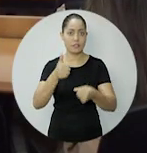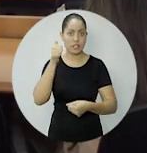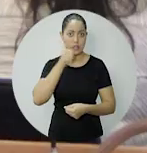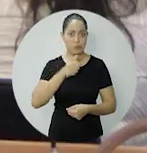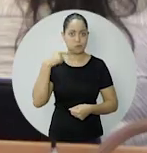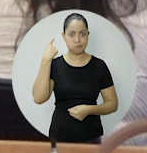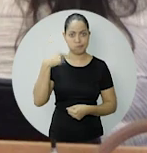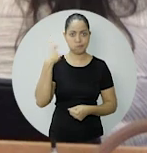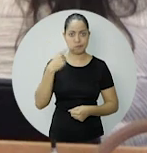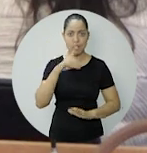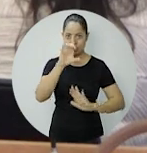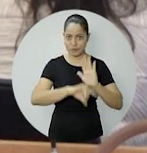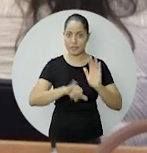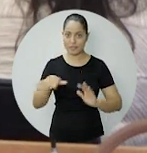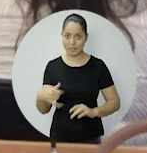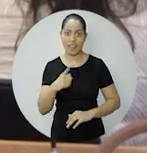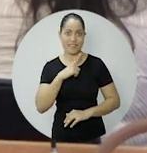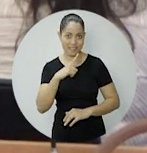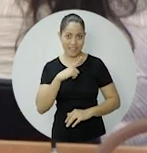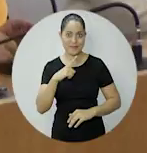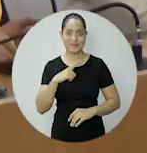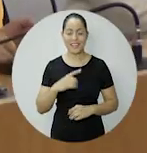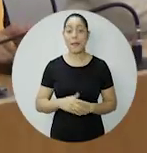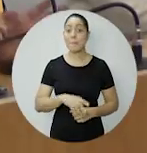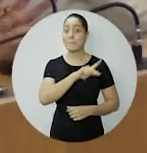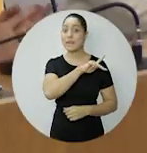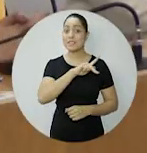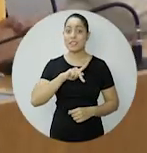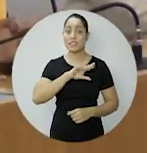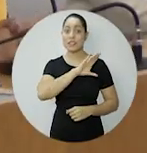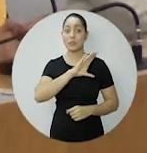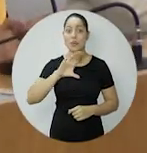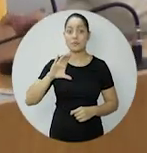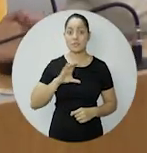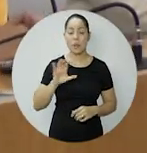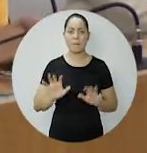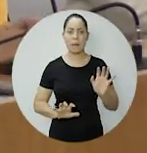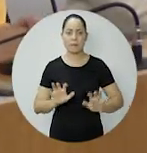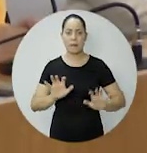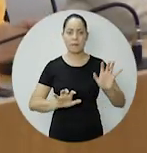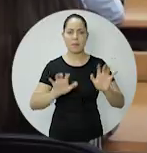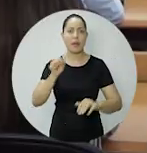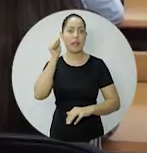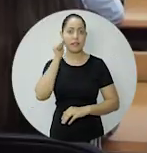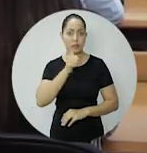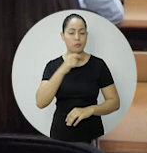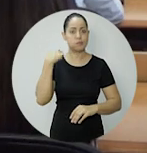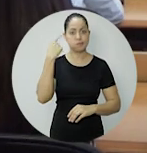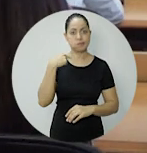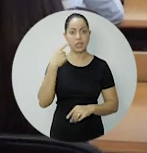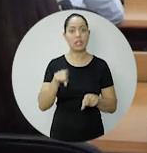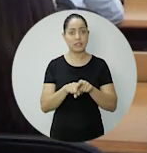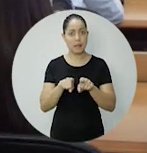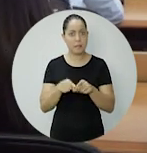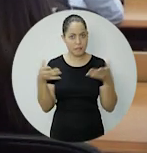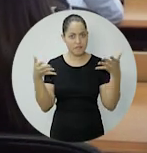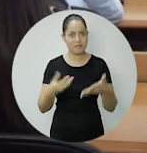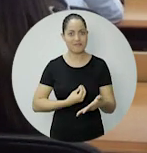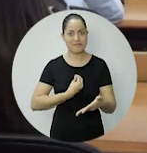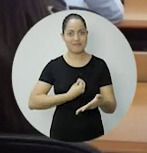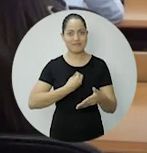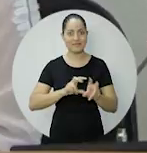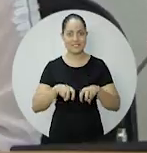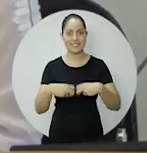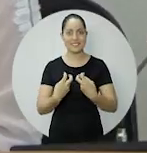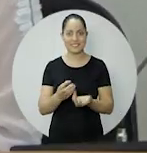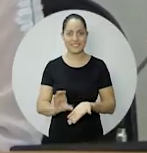mulher advogada não poderiam ficar de fora. As presidentes das comissões seccionais da mulher advogada também estiveram reunidas